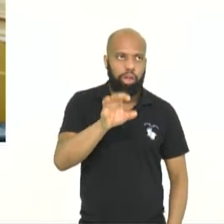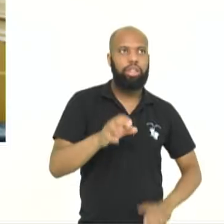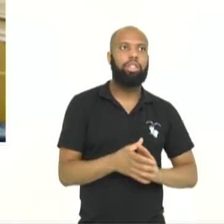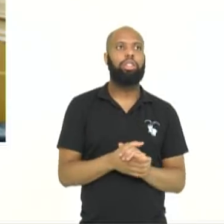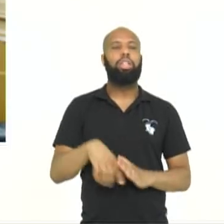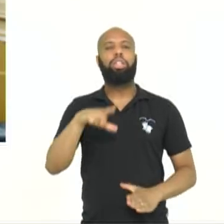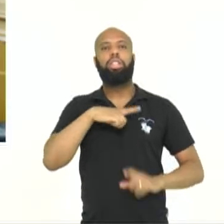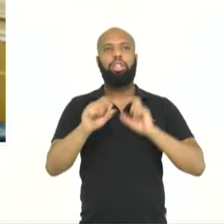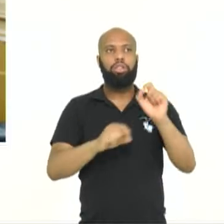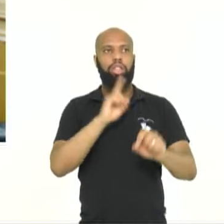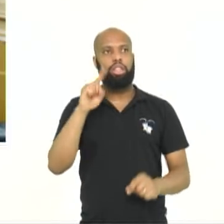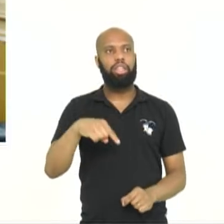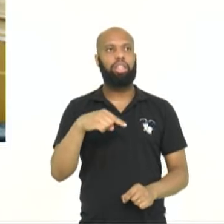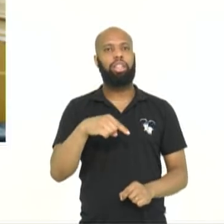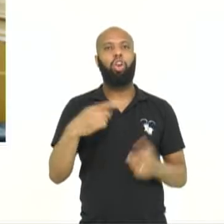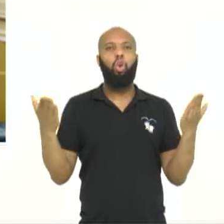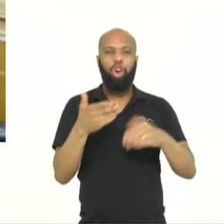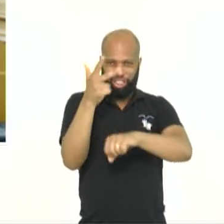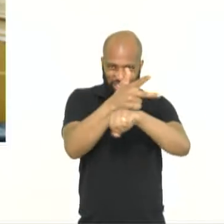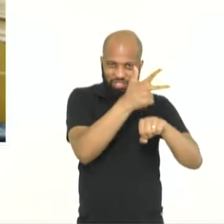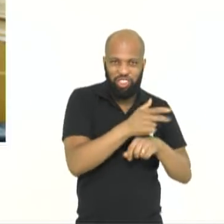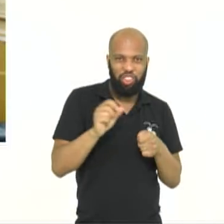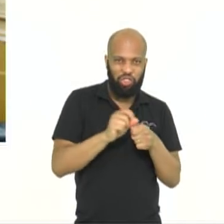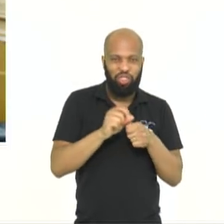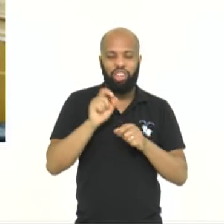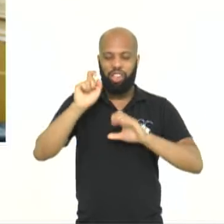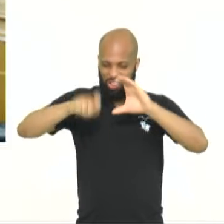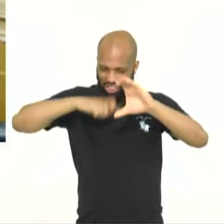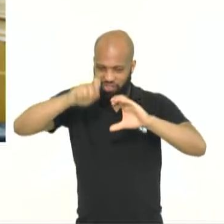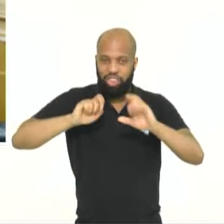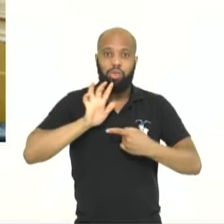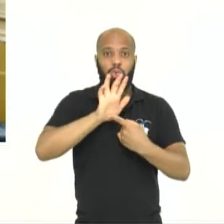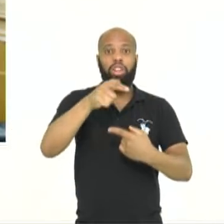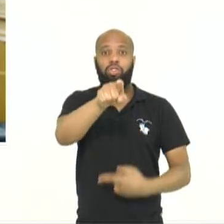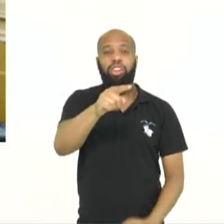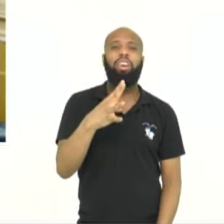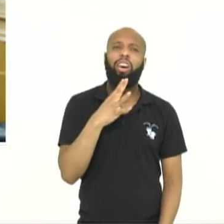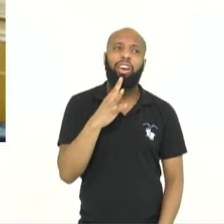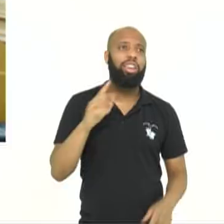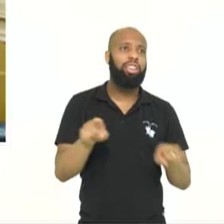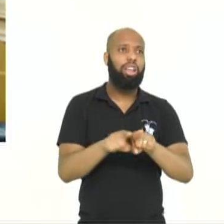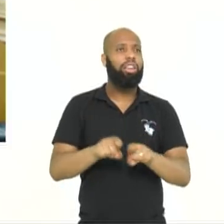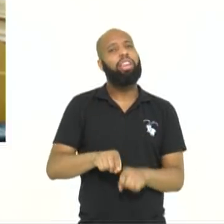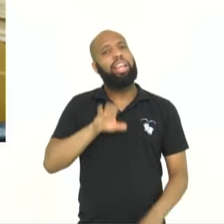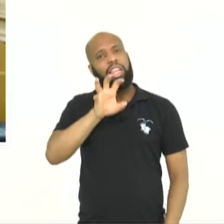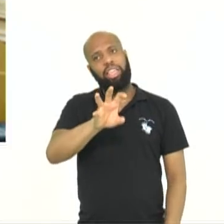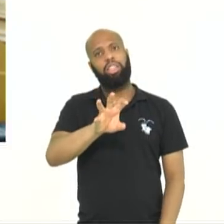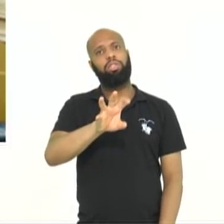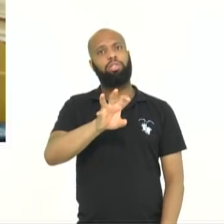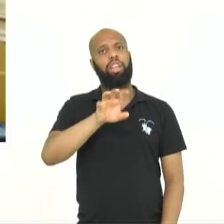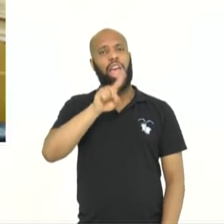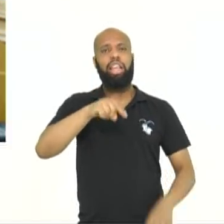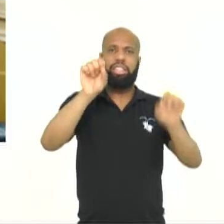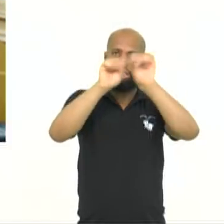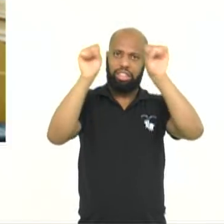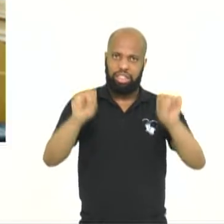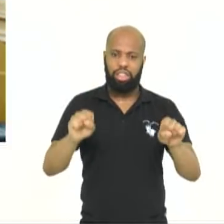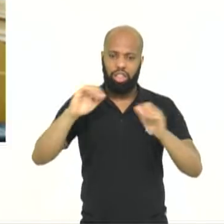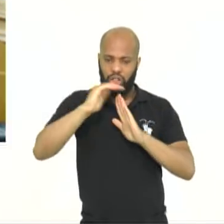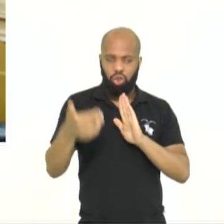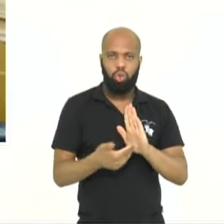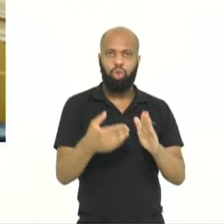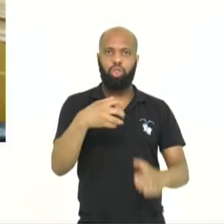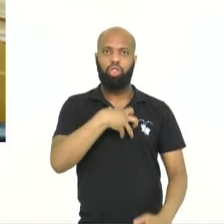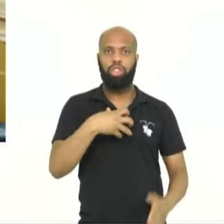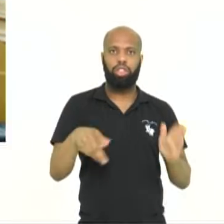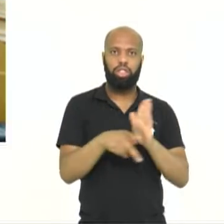essas chamadas que nós fizemos para vocês aqui, é que para vocês conhecerem esse sistema e todas as